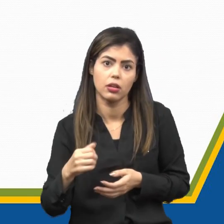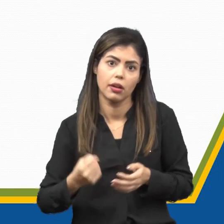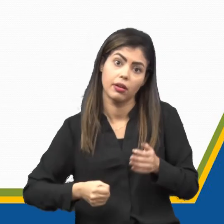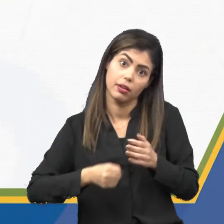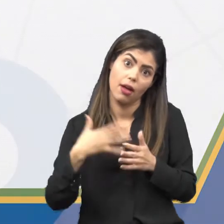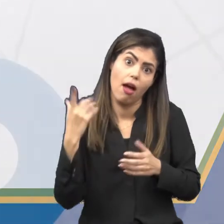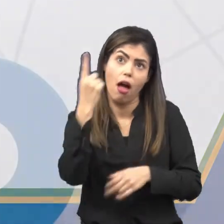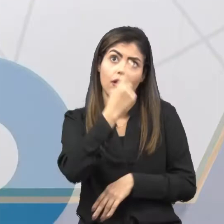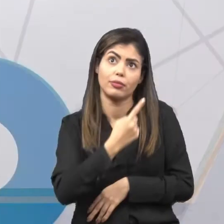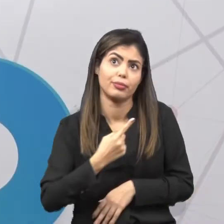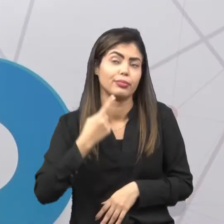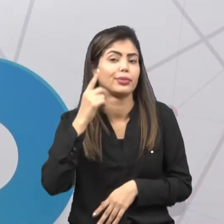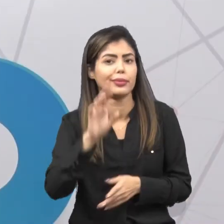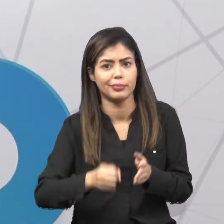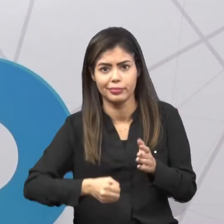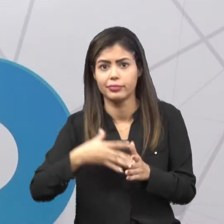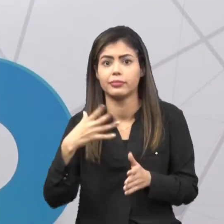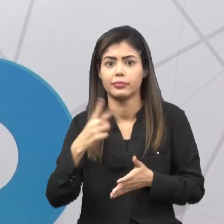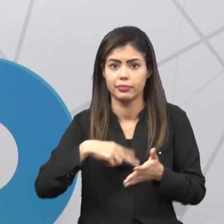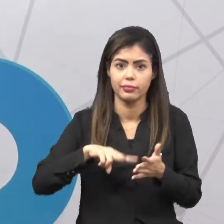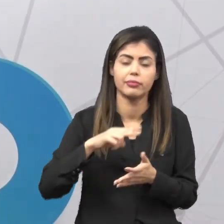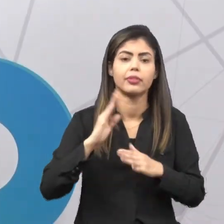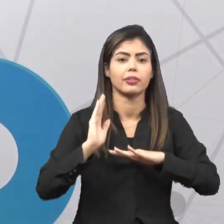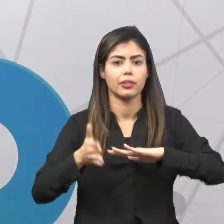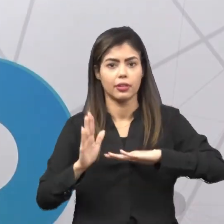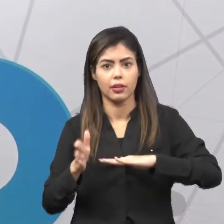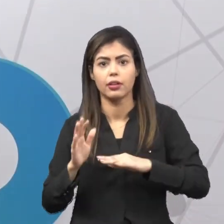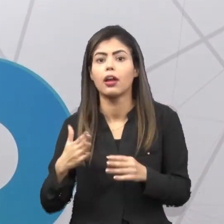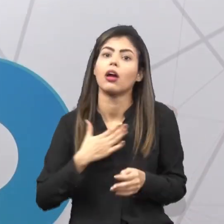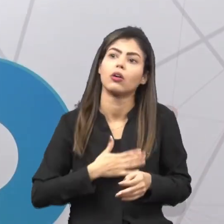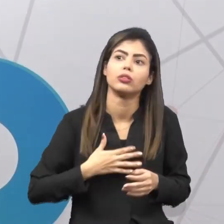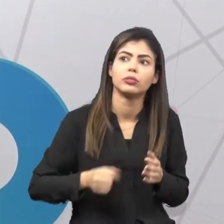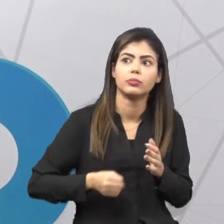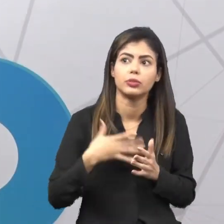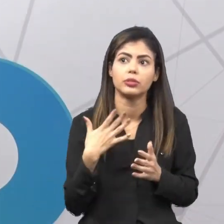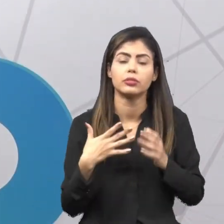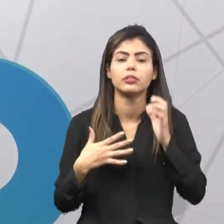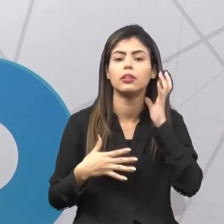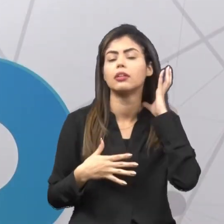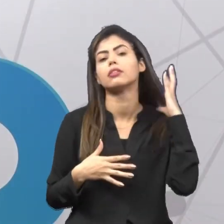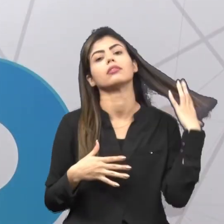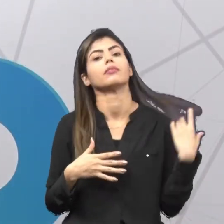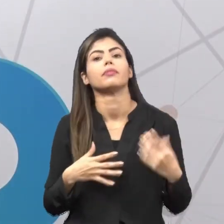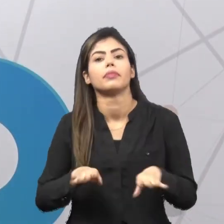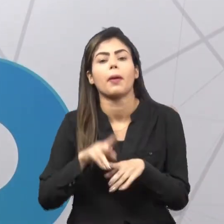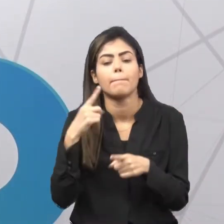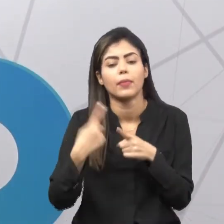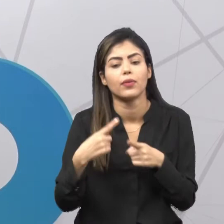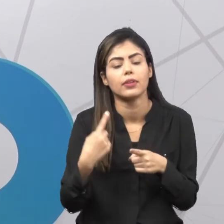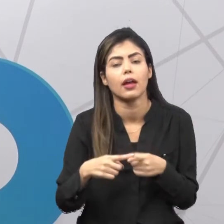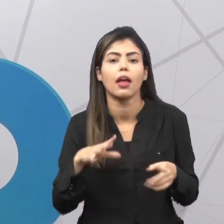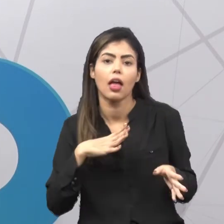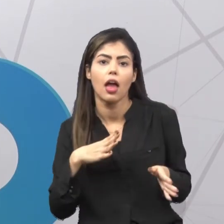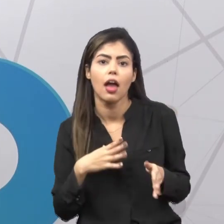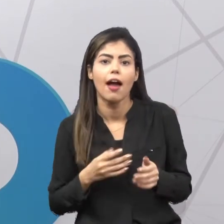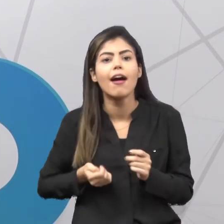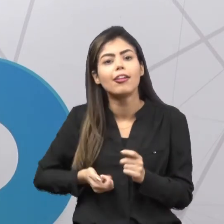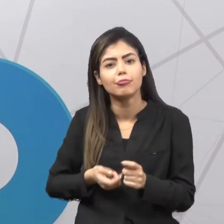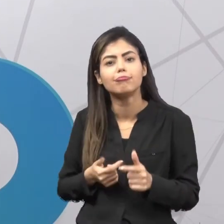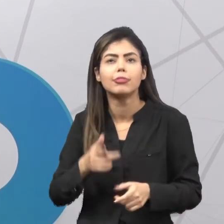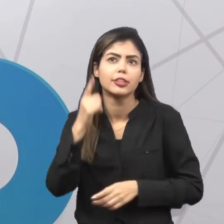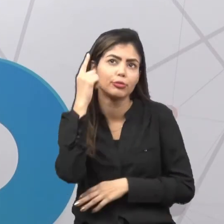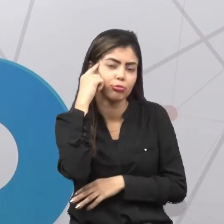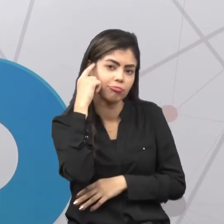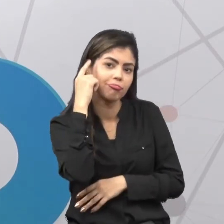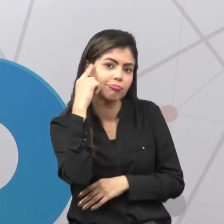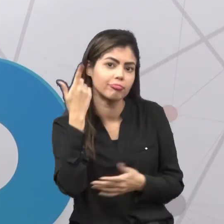falar horas sobre dança clássica e dança contemporânea. Eu particularmente gosto muito dessa temática, porque ela estimula a gente a